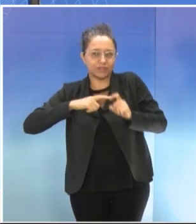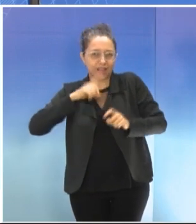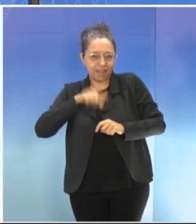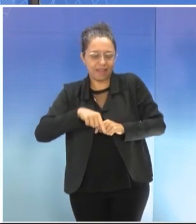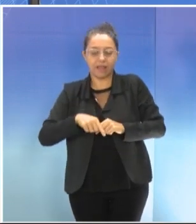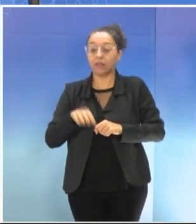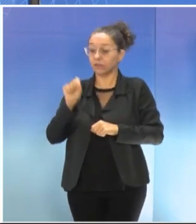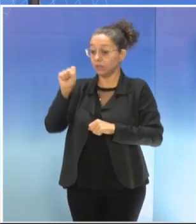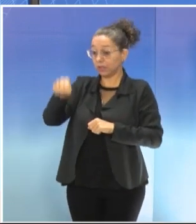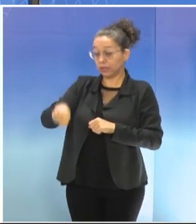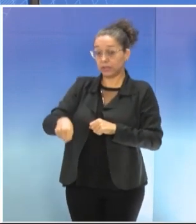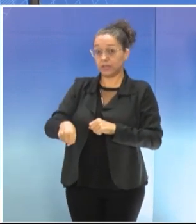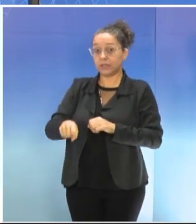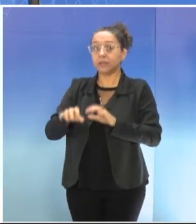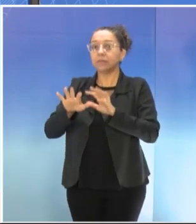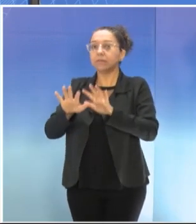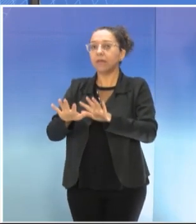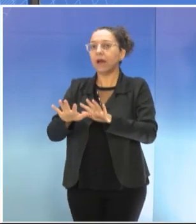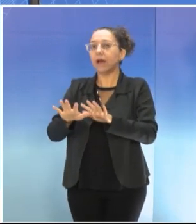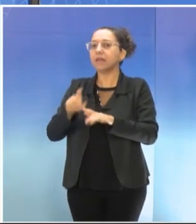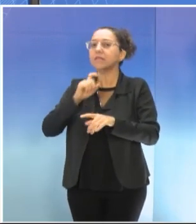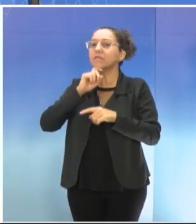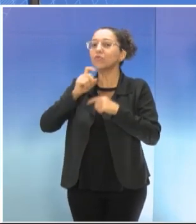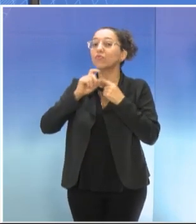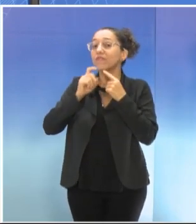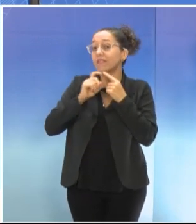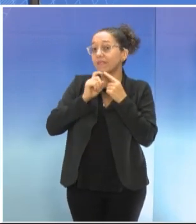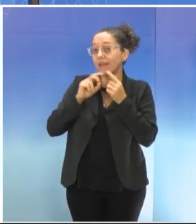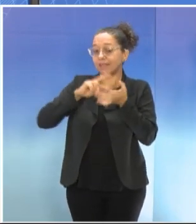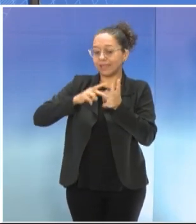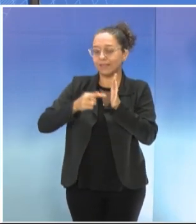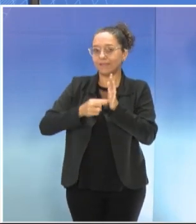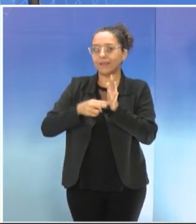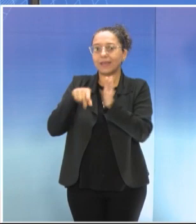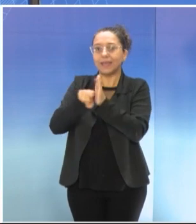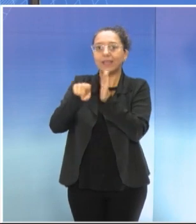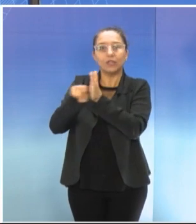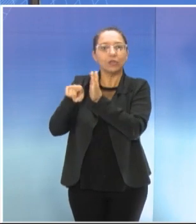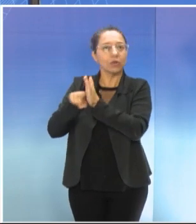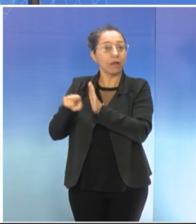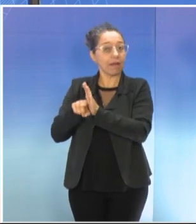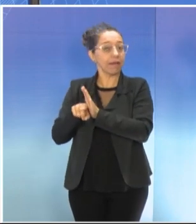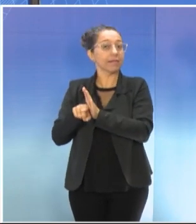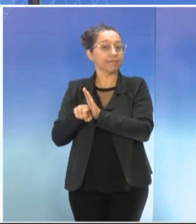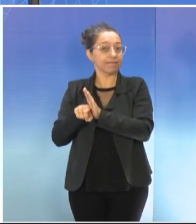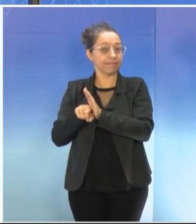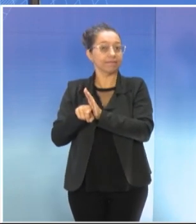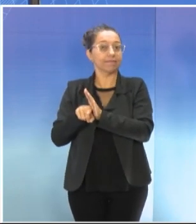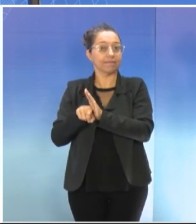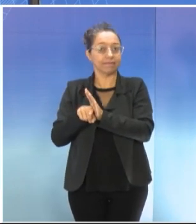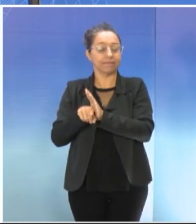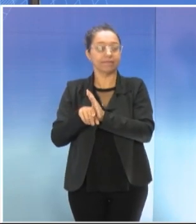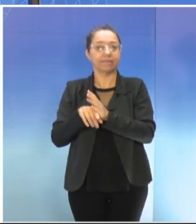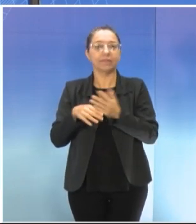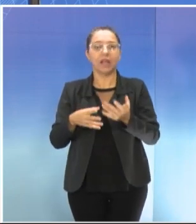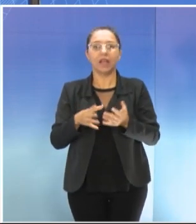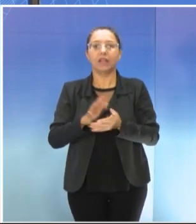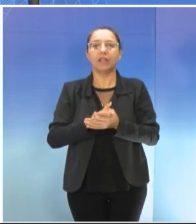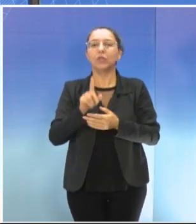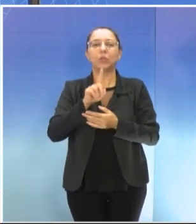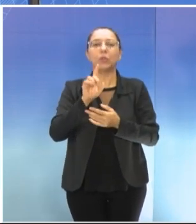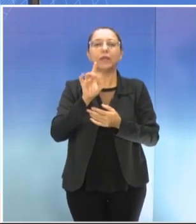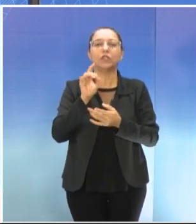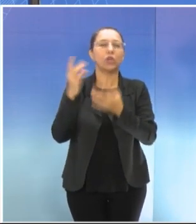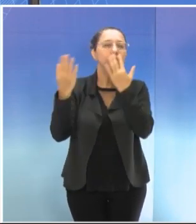duvidar? Eu respondi: claro, ser filósofo também é duvidar, mas duvidar é justamente questionar. Duvidar não é aquela